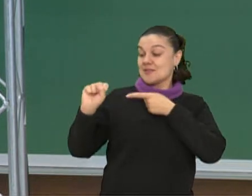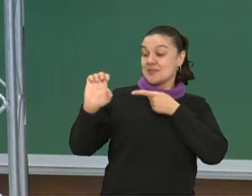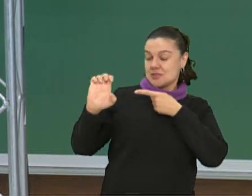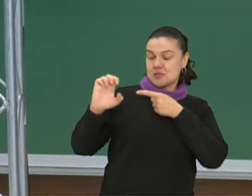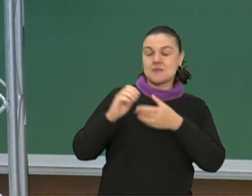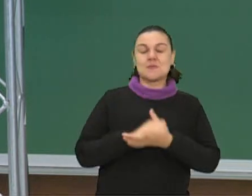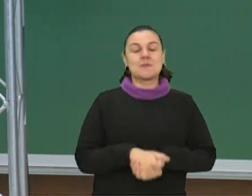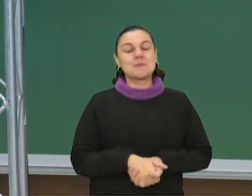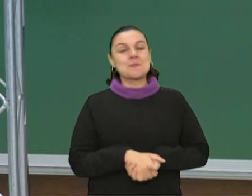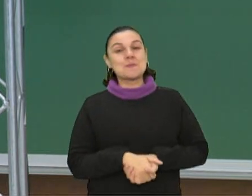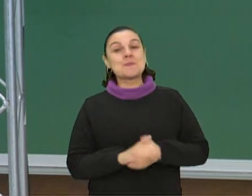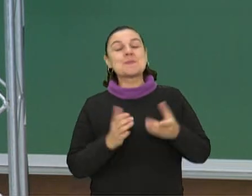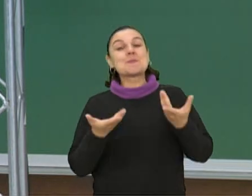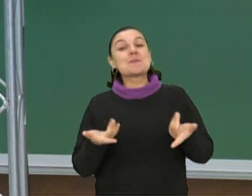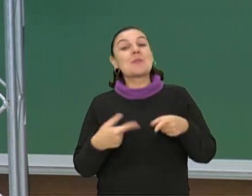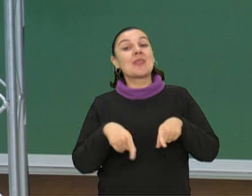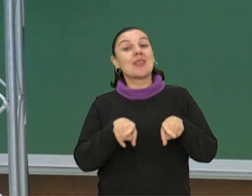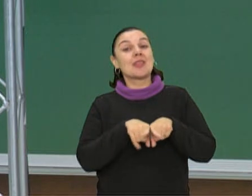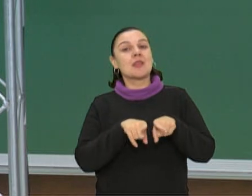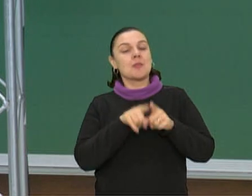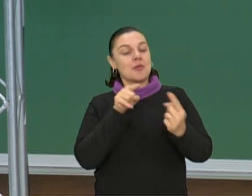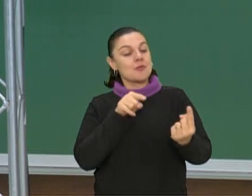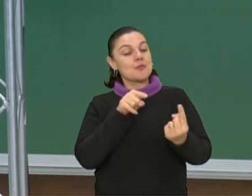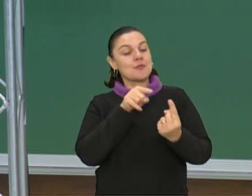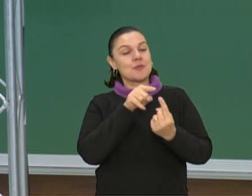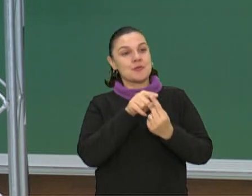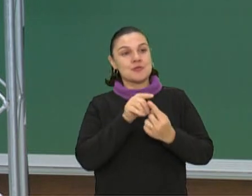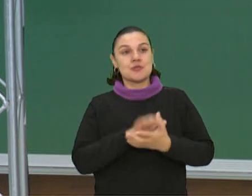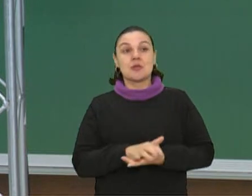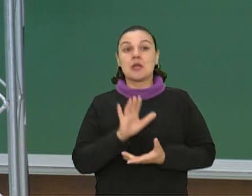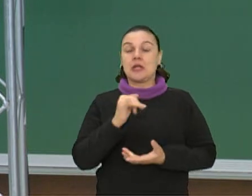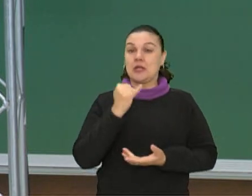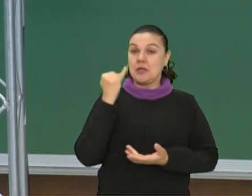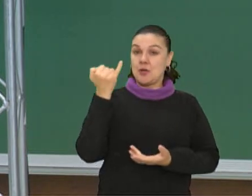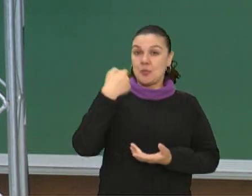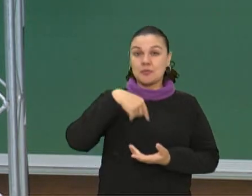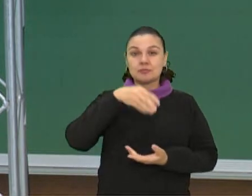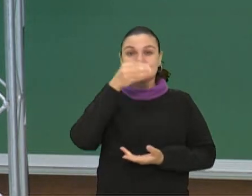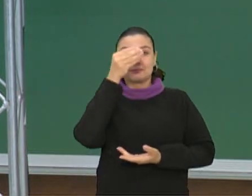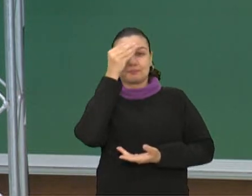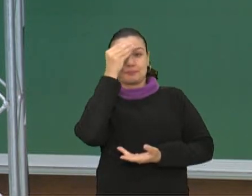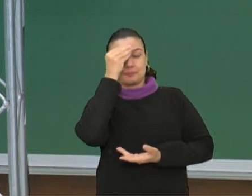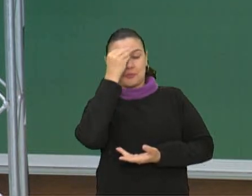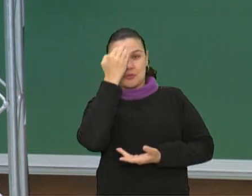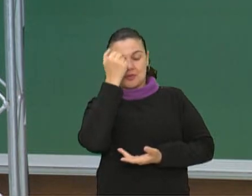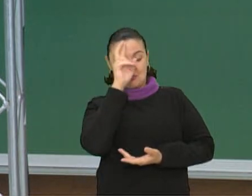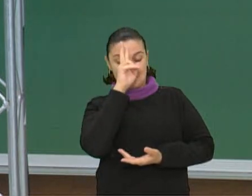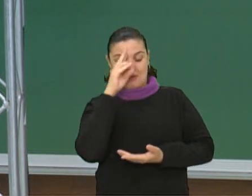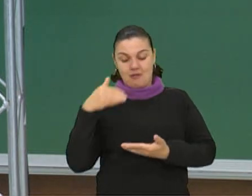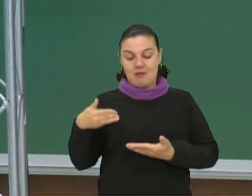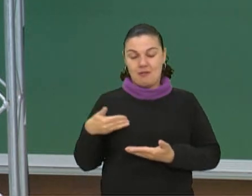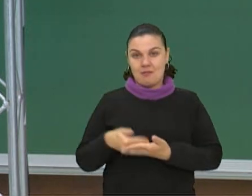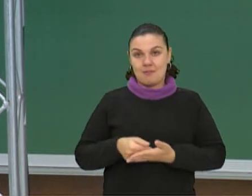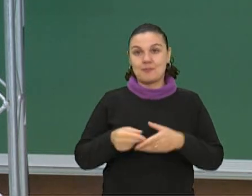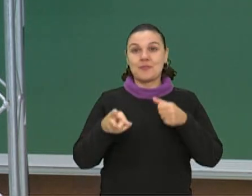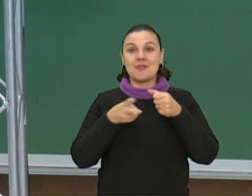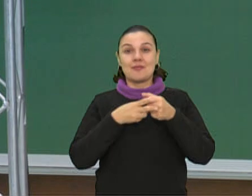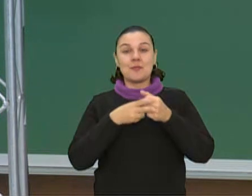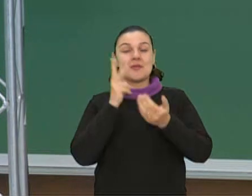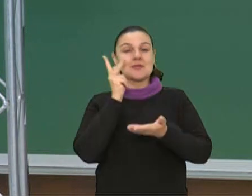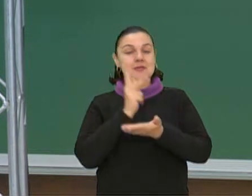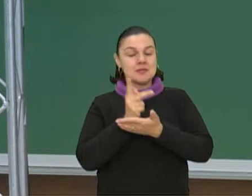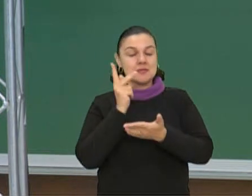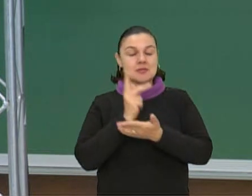tanto assim, e temos o modo indicativo. É importante que vocês saibam e relembrem sempre que nós sempre